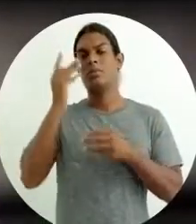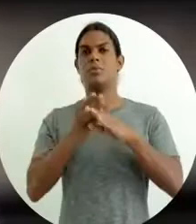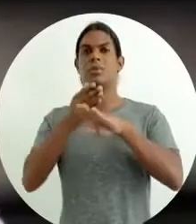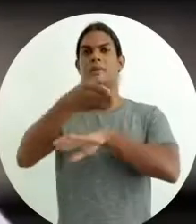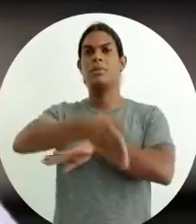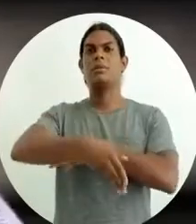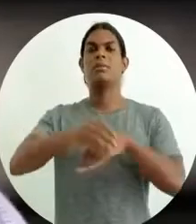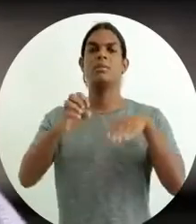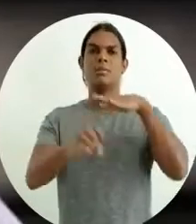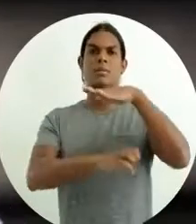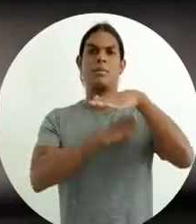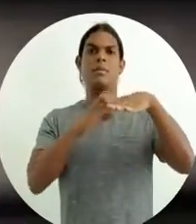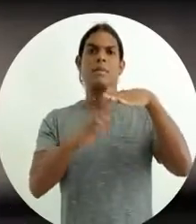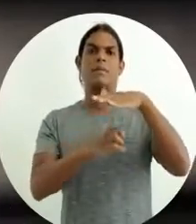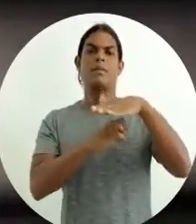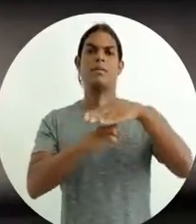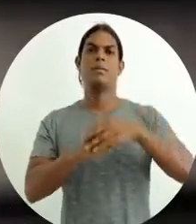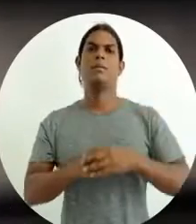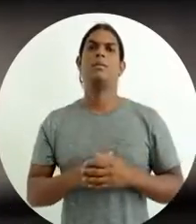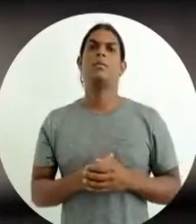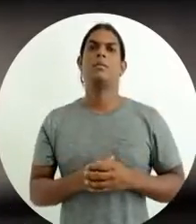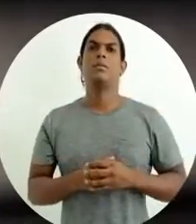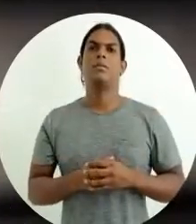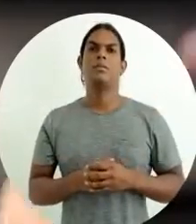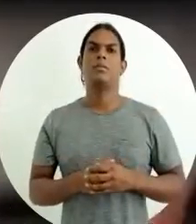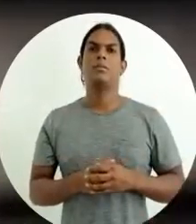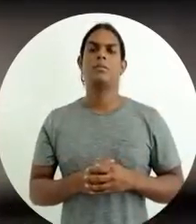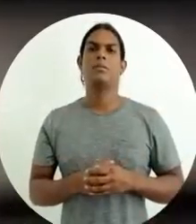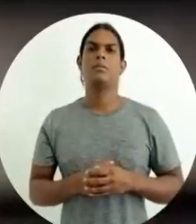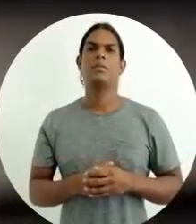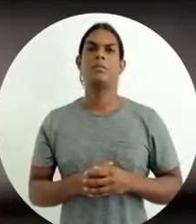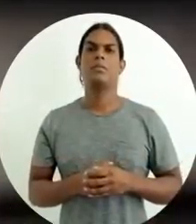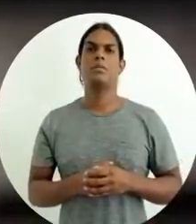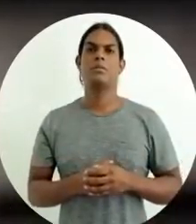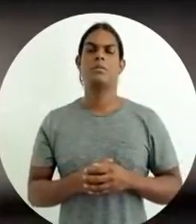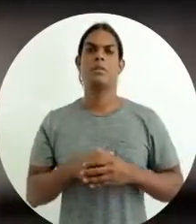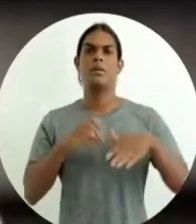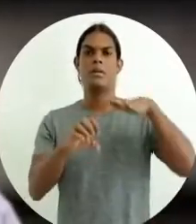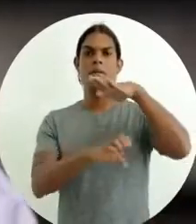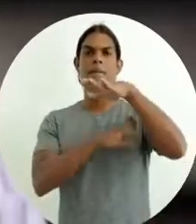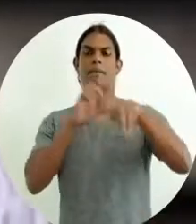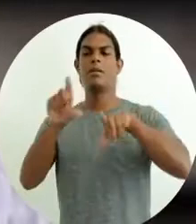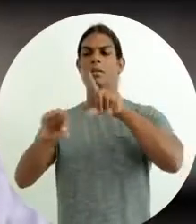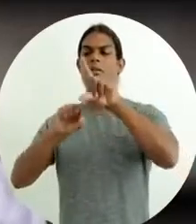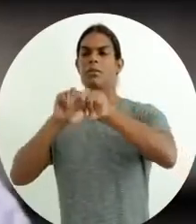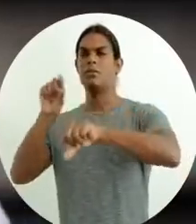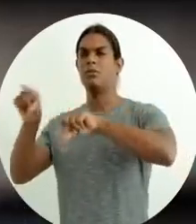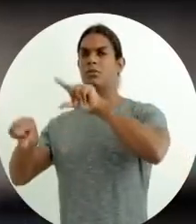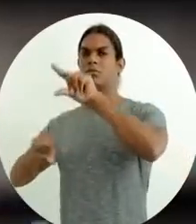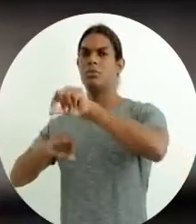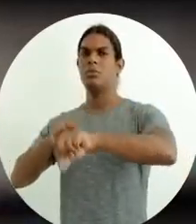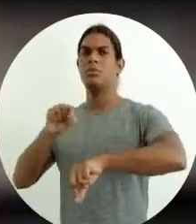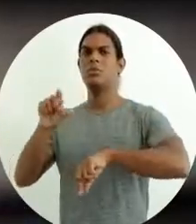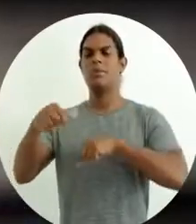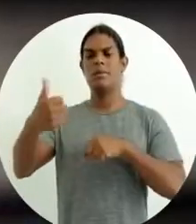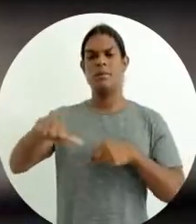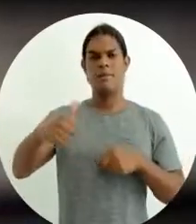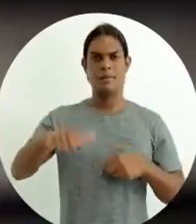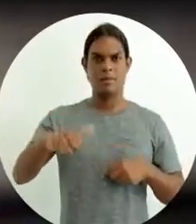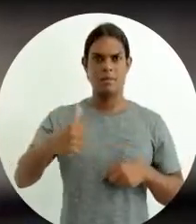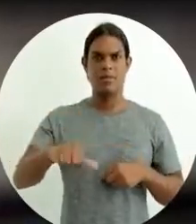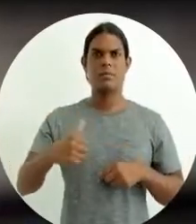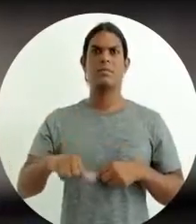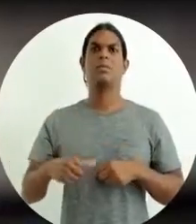uma organização. A organização, ela abre seus processos seletivos, recruta,